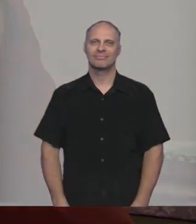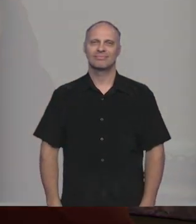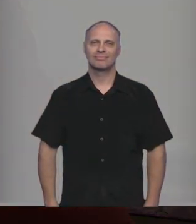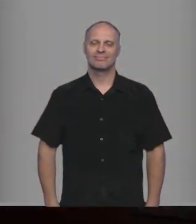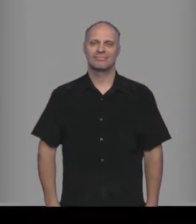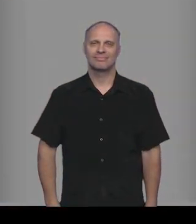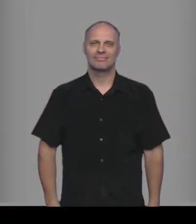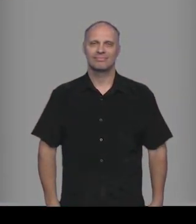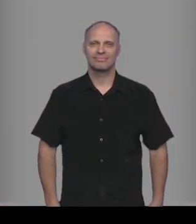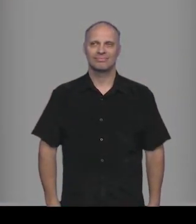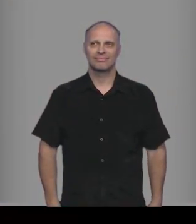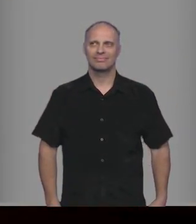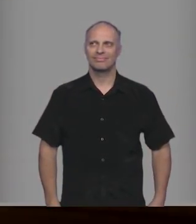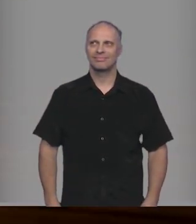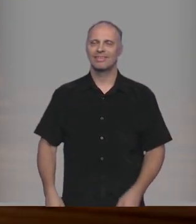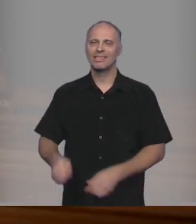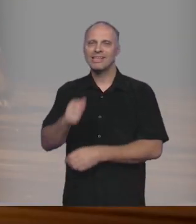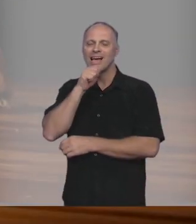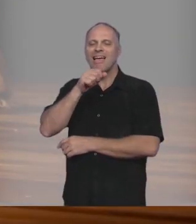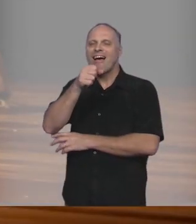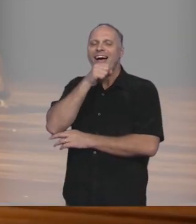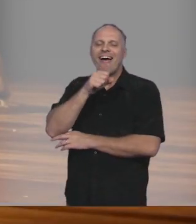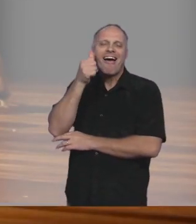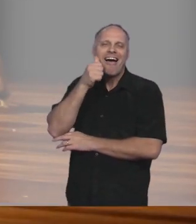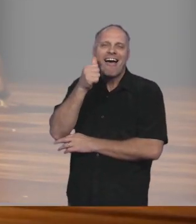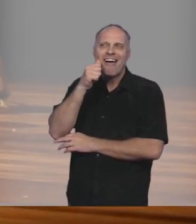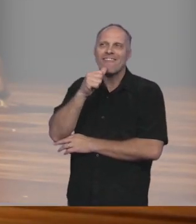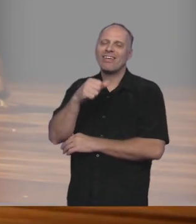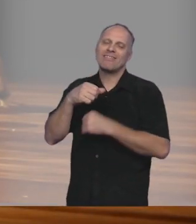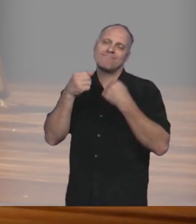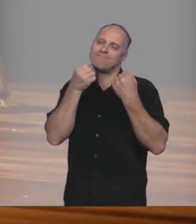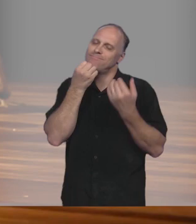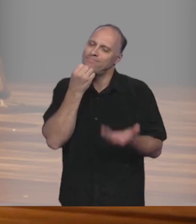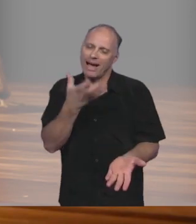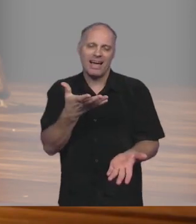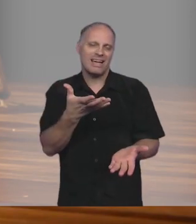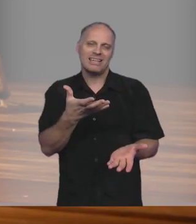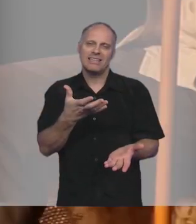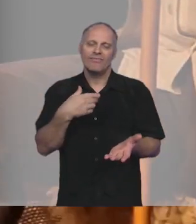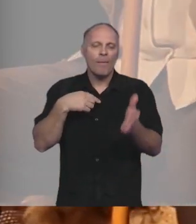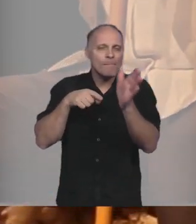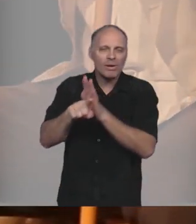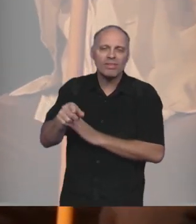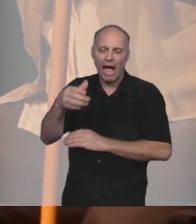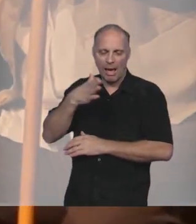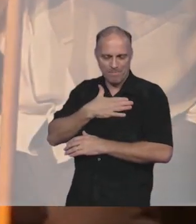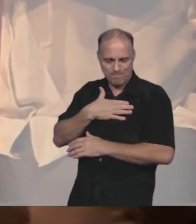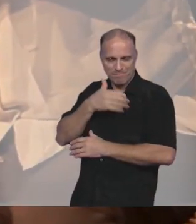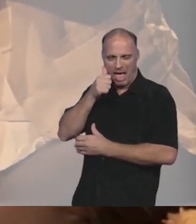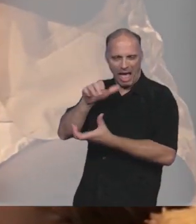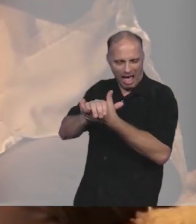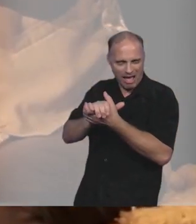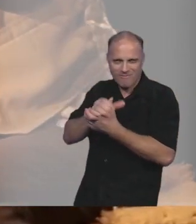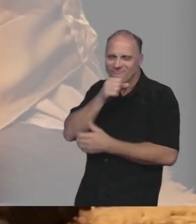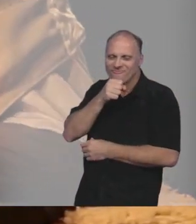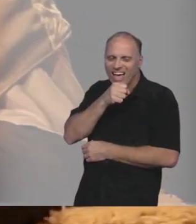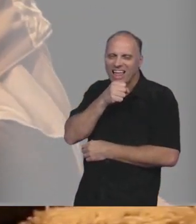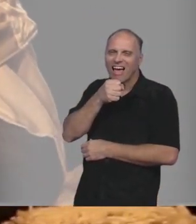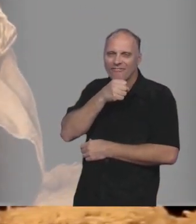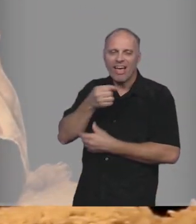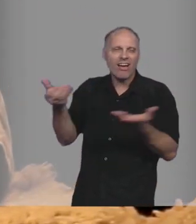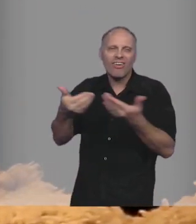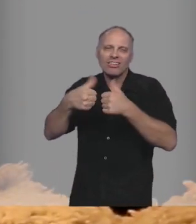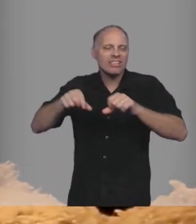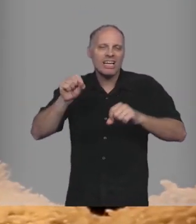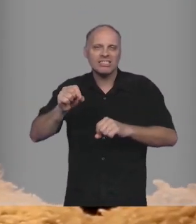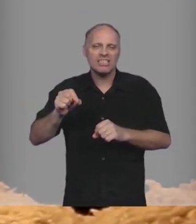Bah, pode perguntar para Adão da minha véia. Aí a véia agora tá assim, se junta, porque esse dia eu tava lá olhando TV, aí a